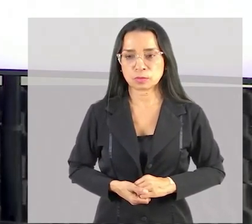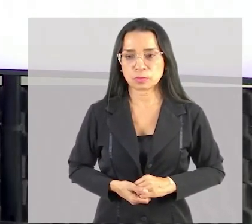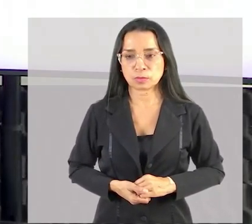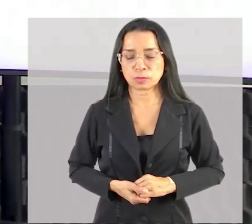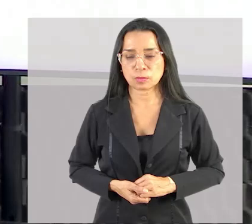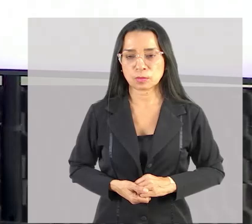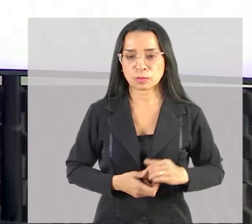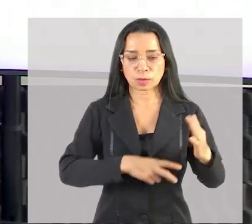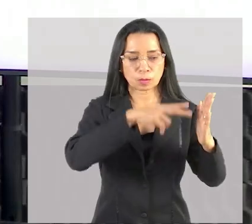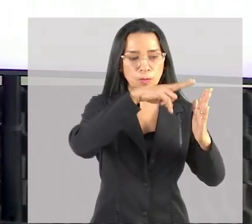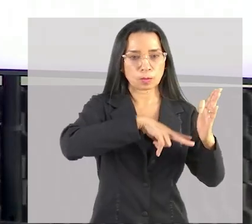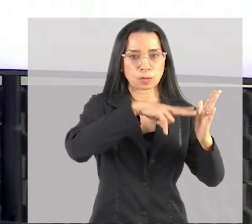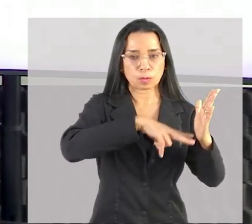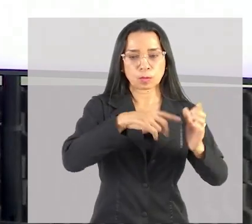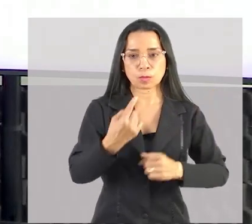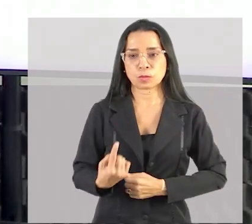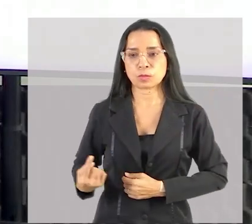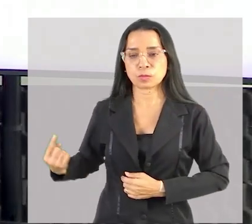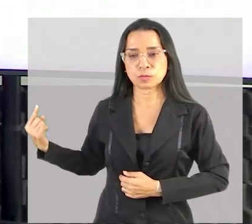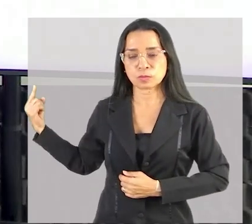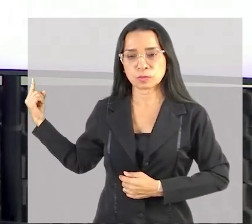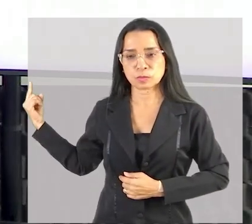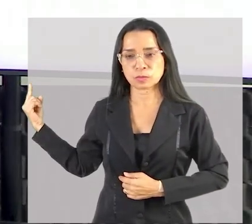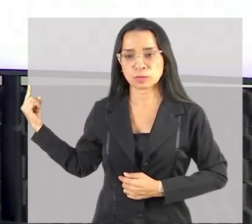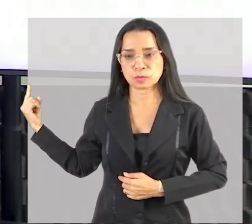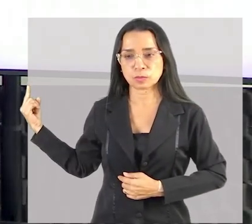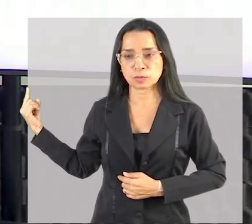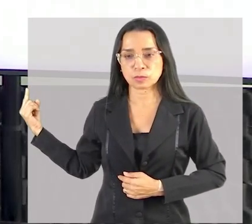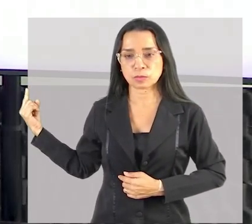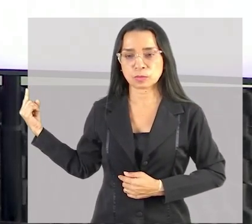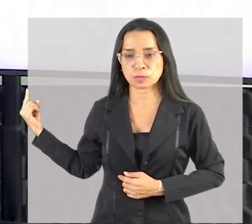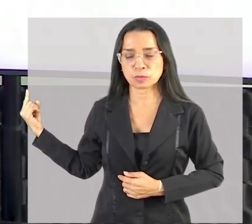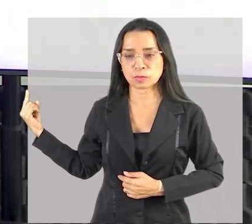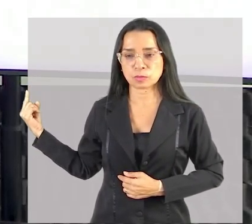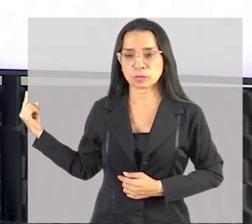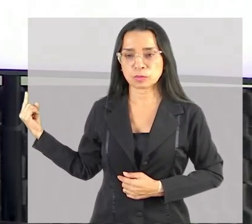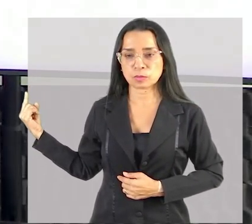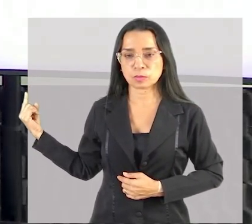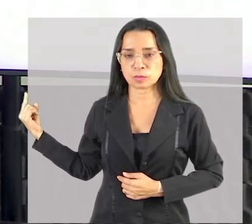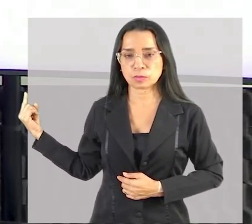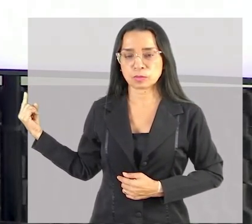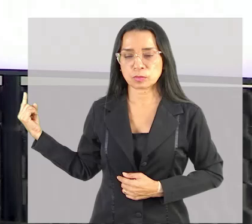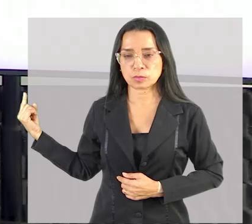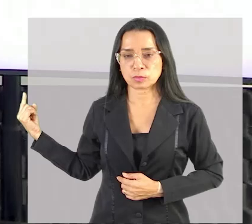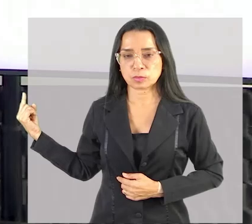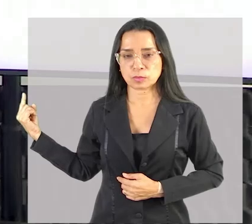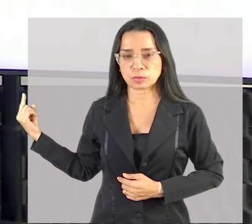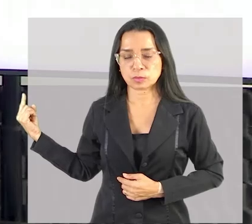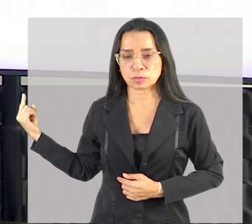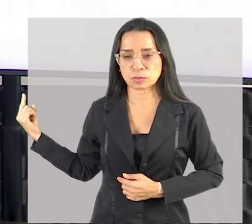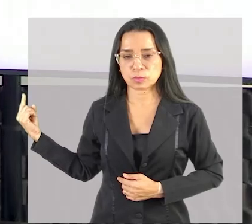que geram energia elétrica, como os geradores indicados no quadro que a gente vai já colocar.